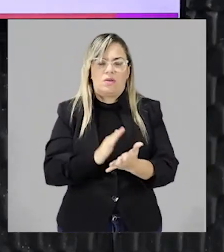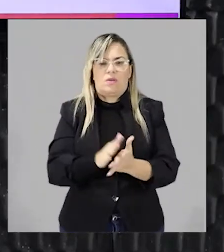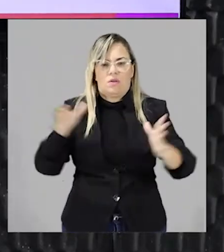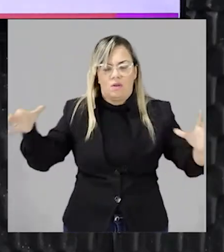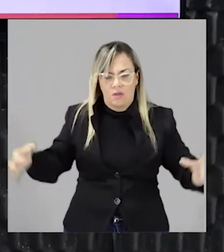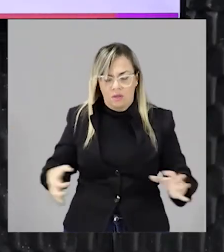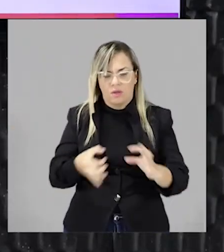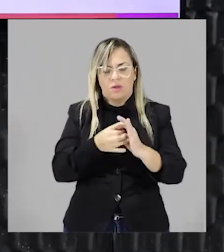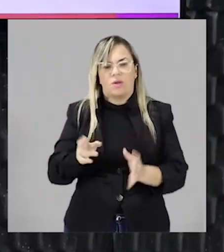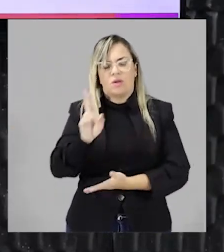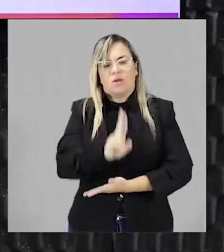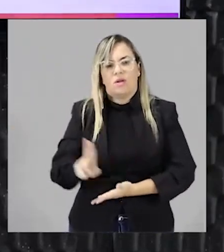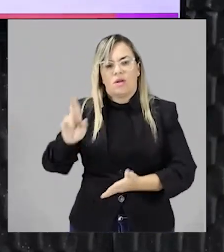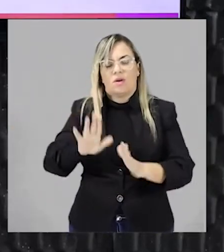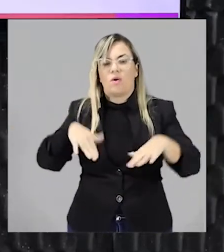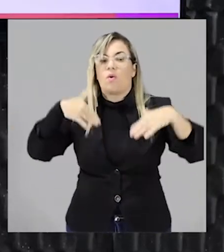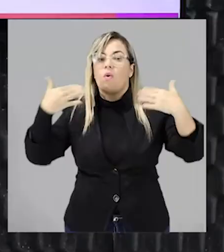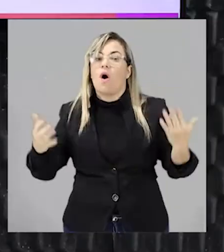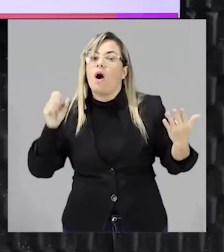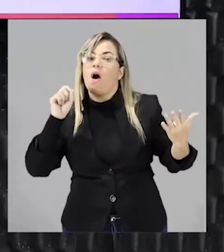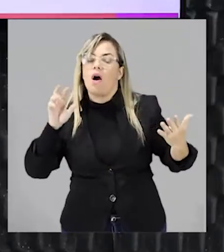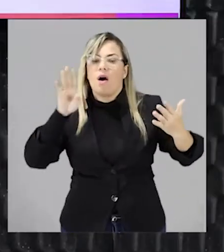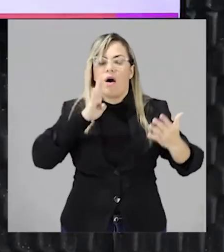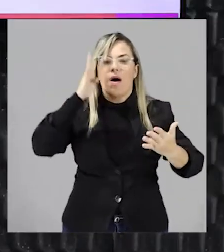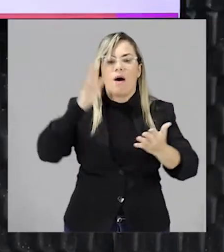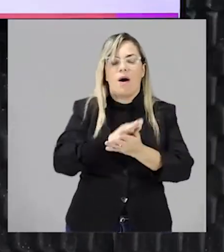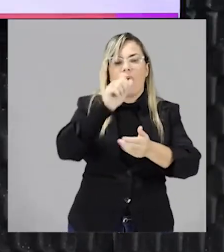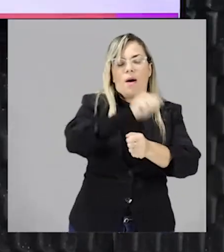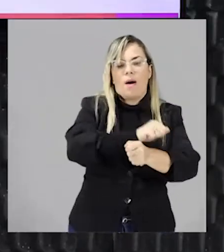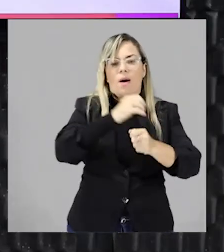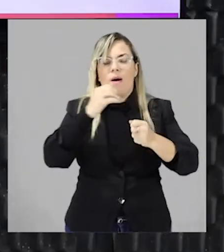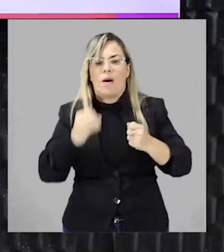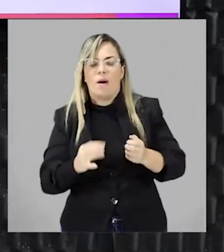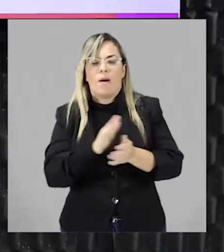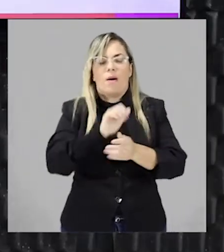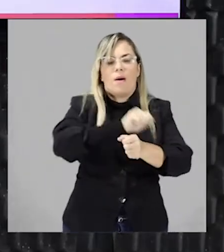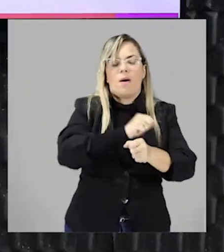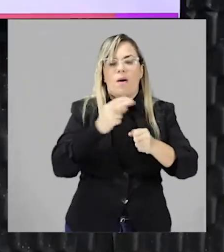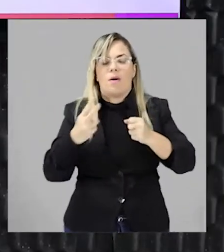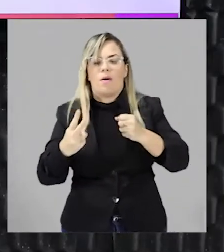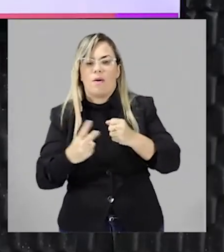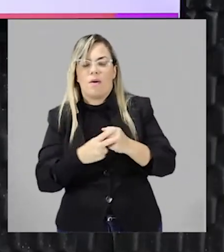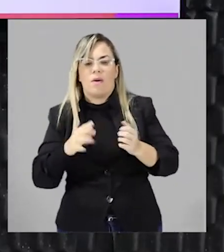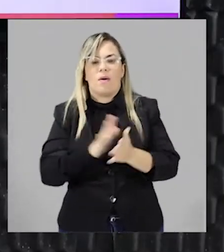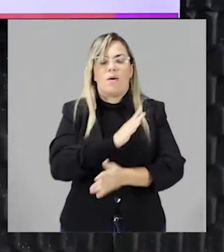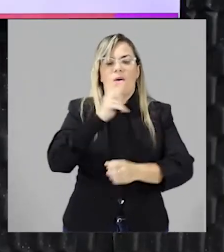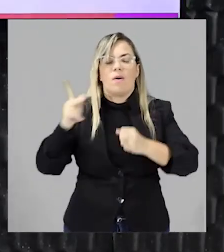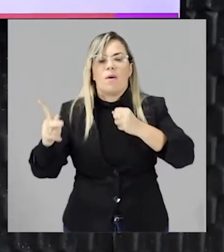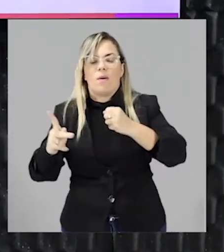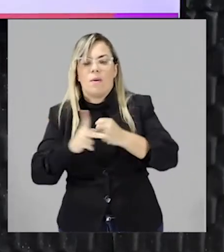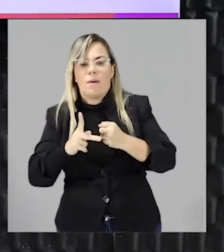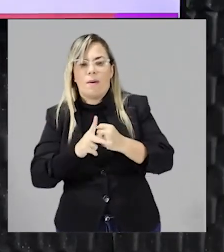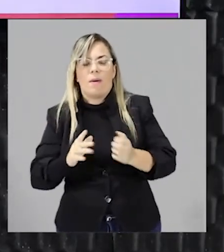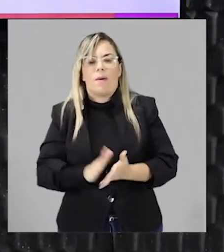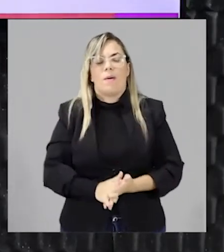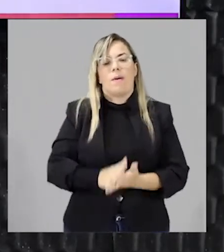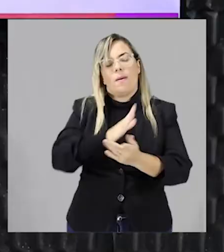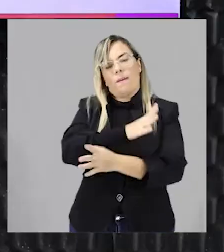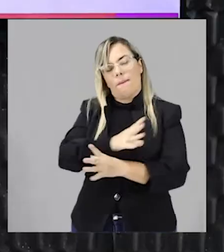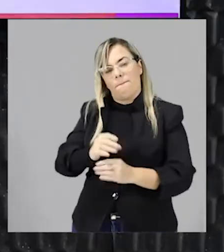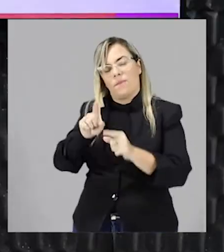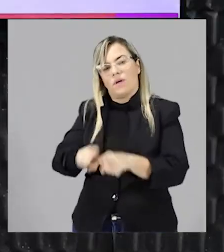conectivos. Quais são os principais? Artigos, advérbios, pronomes, conjunções